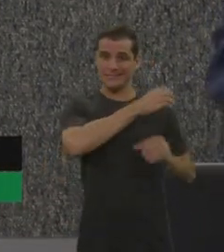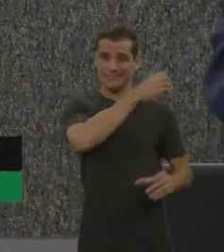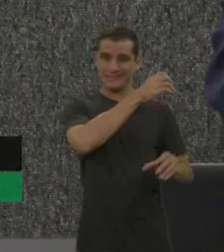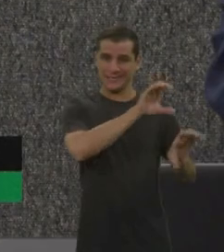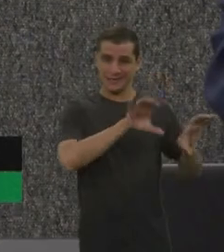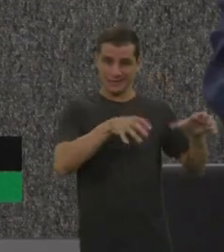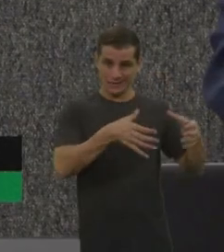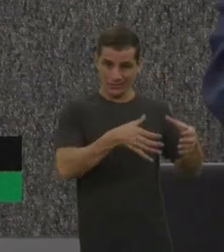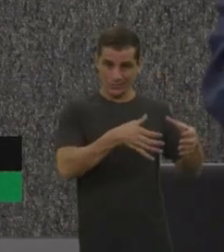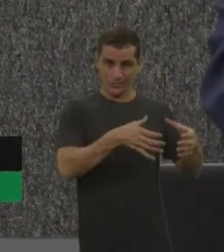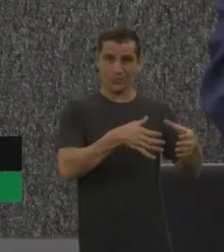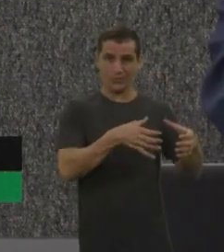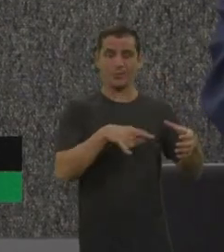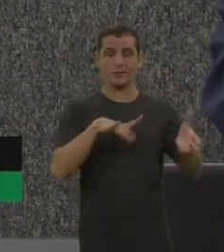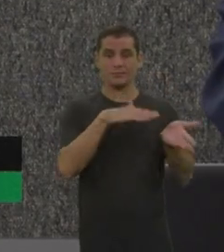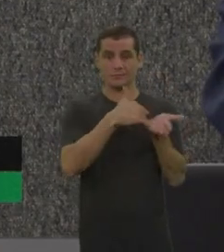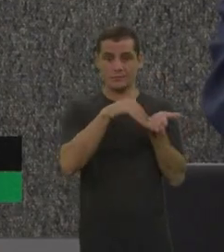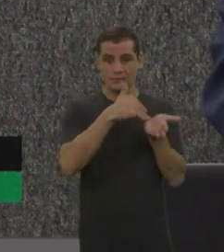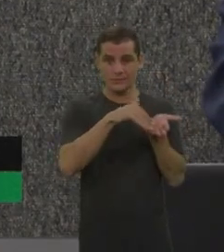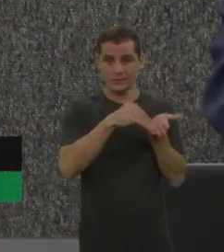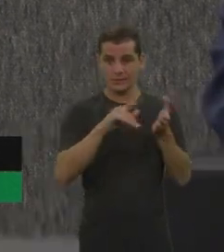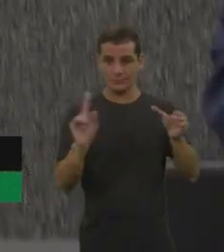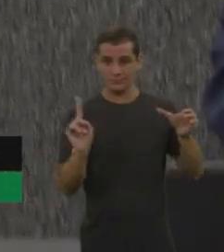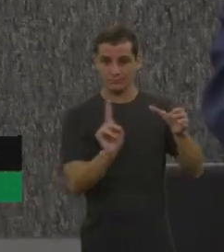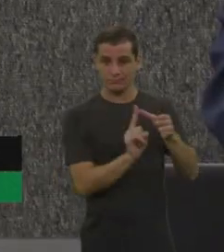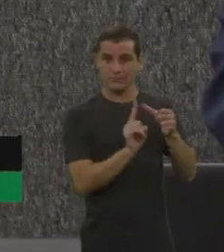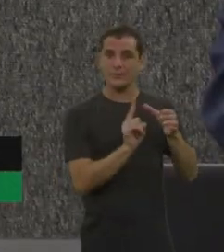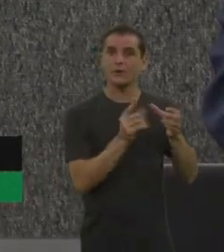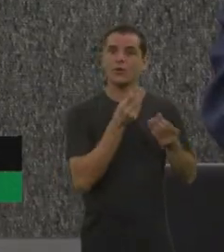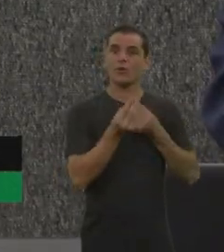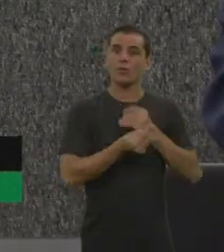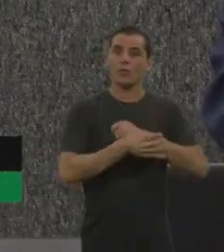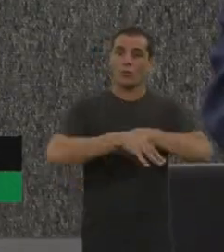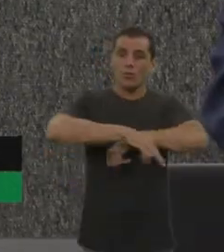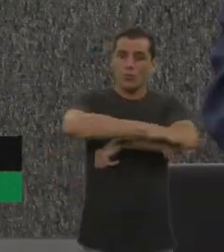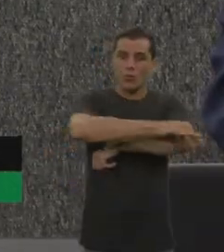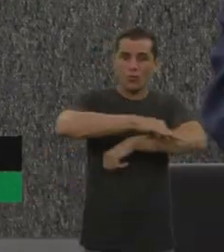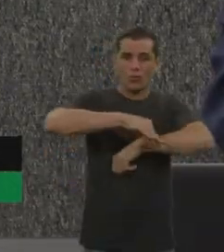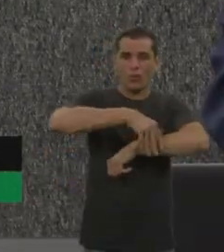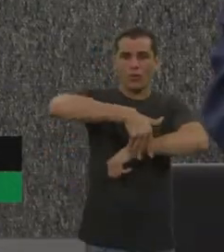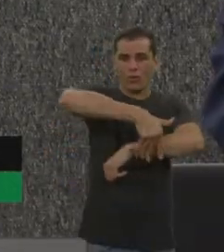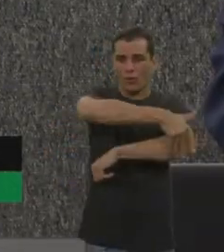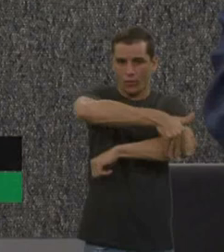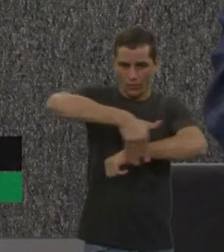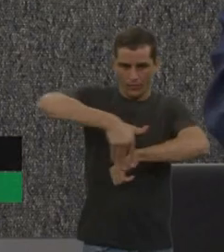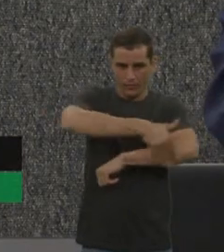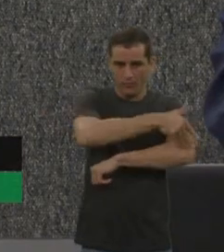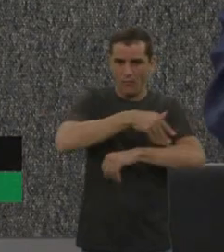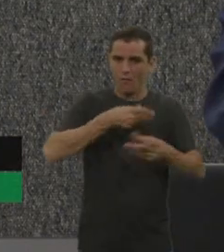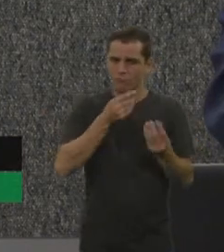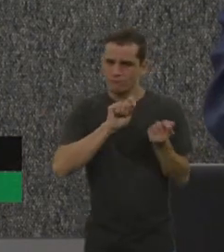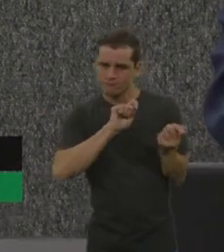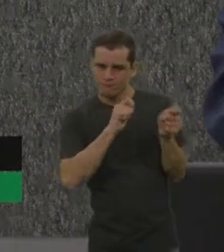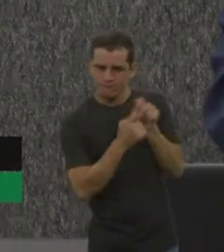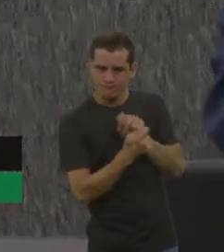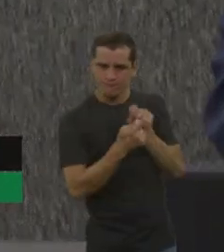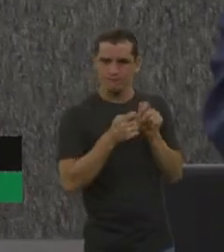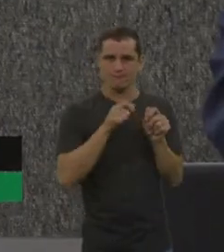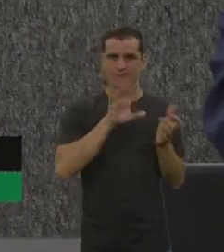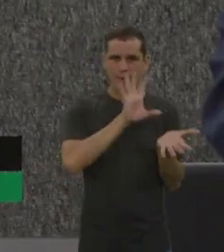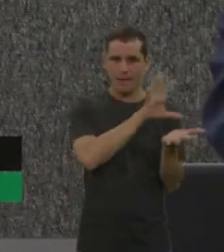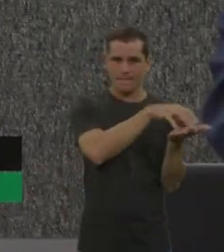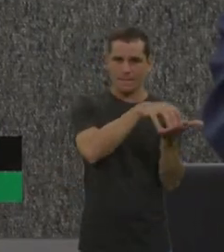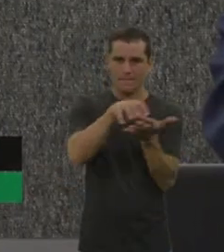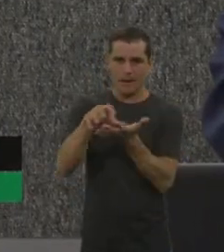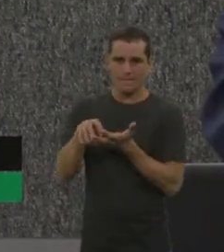de infraestrutura, porque nós temos aí um prazo limitado para fazer as adequações das nossas unidades. Mas quero